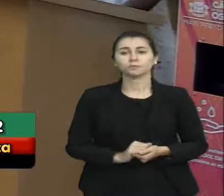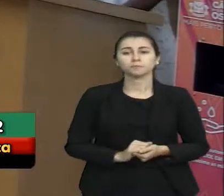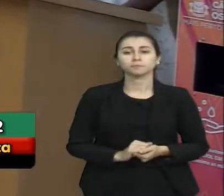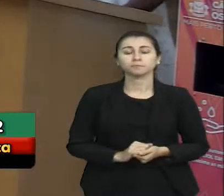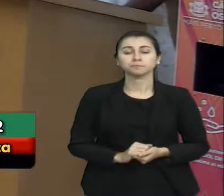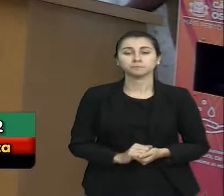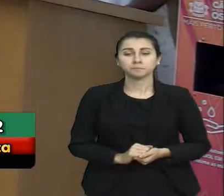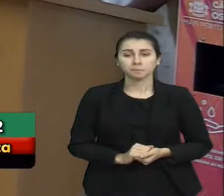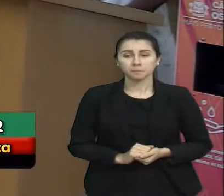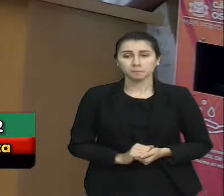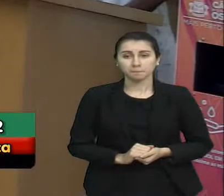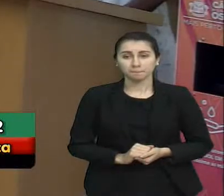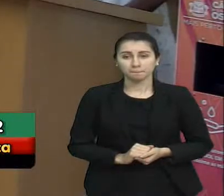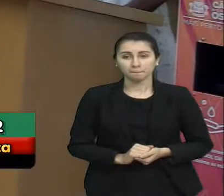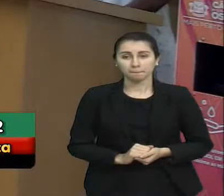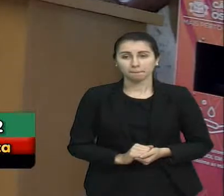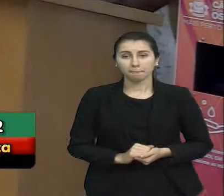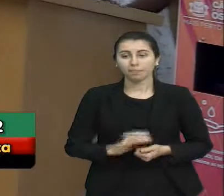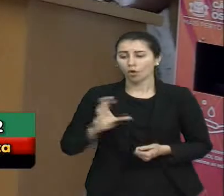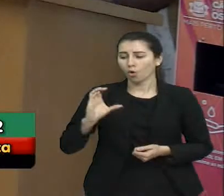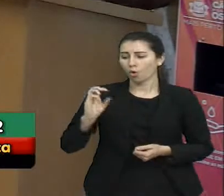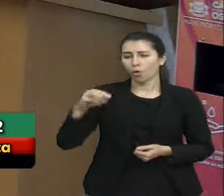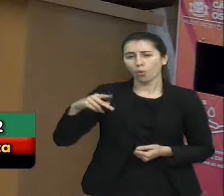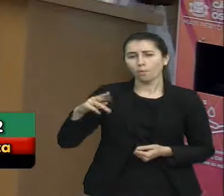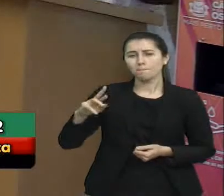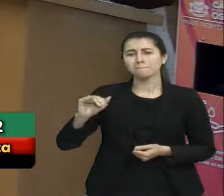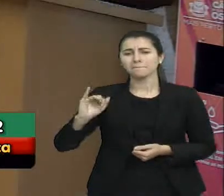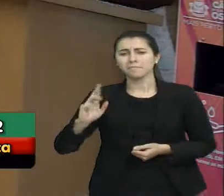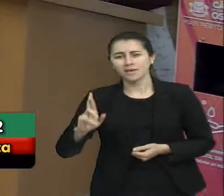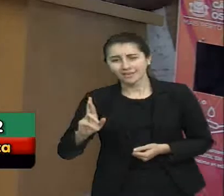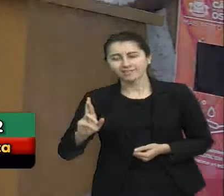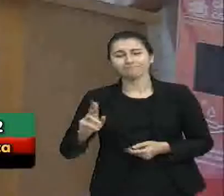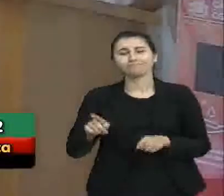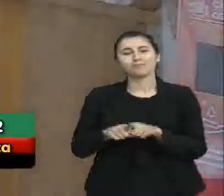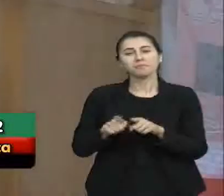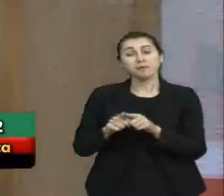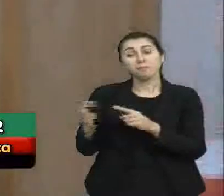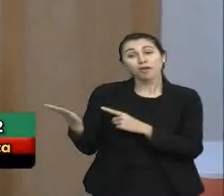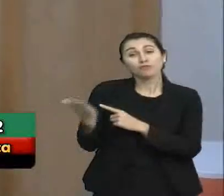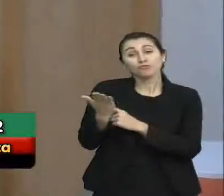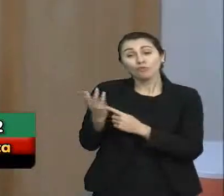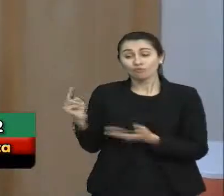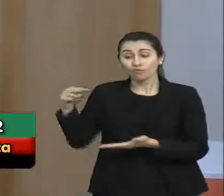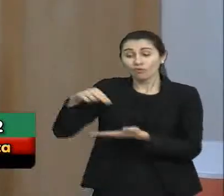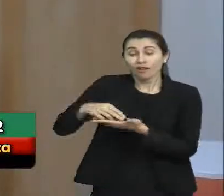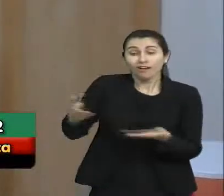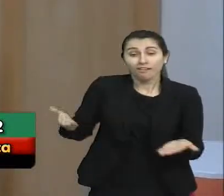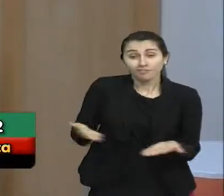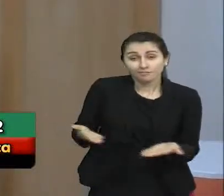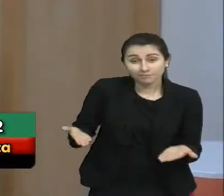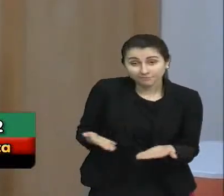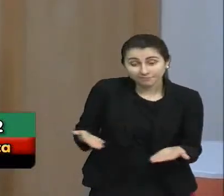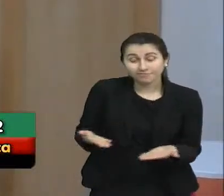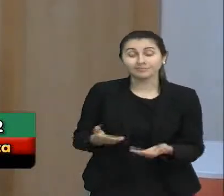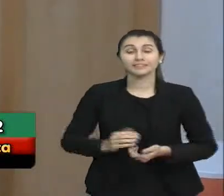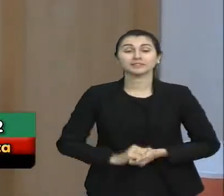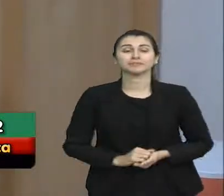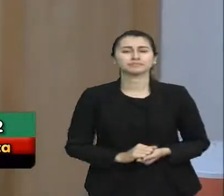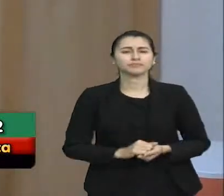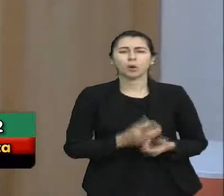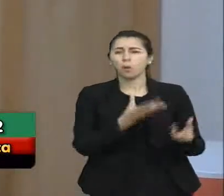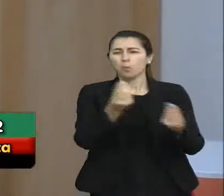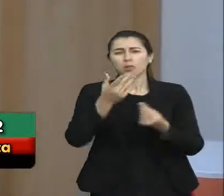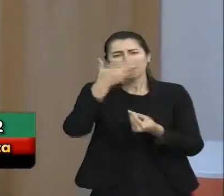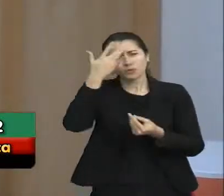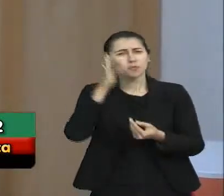e o COMPIR, né, me trouxe também até aqui, certo? Muitos não me conhecem, né, alguns